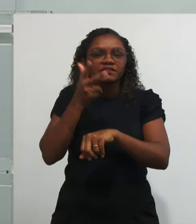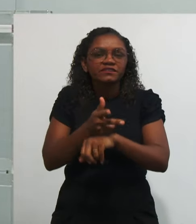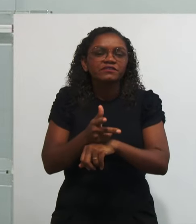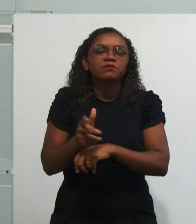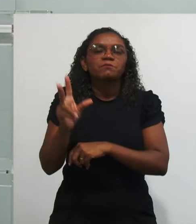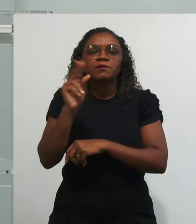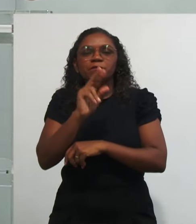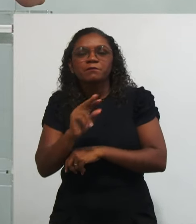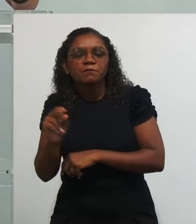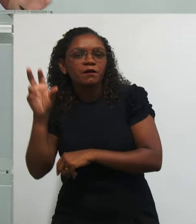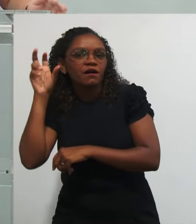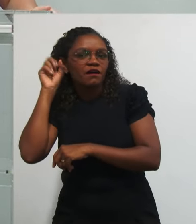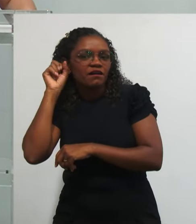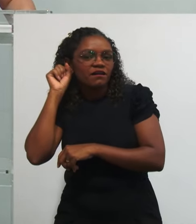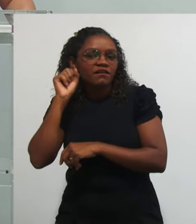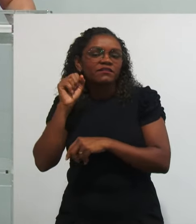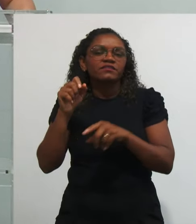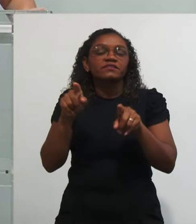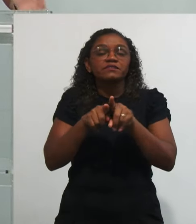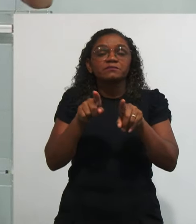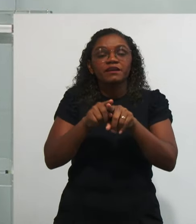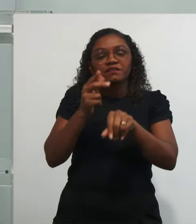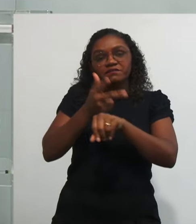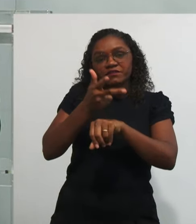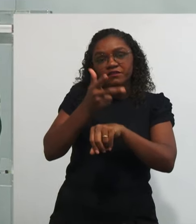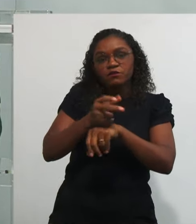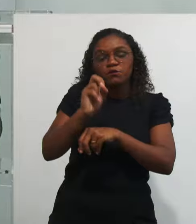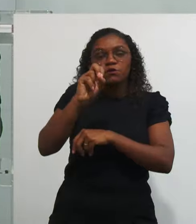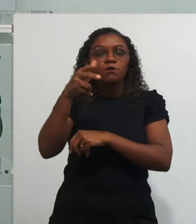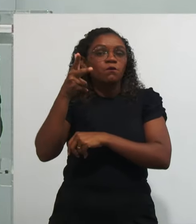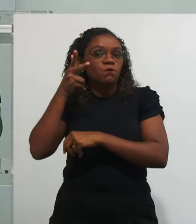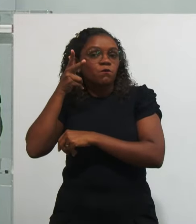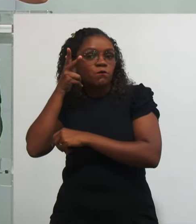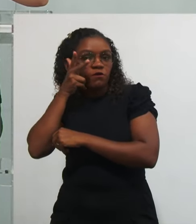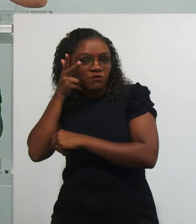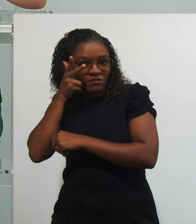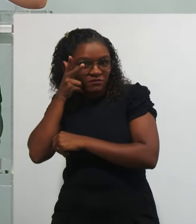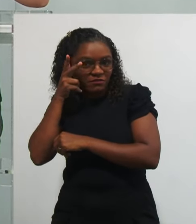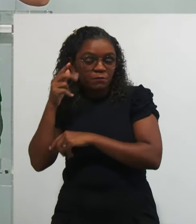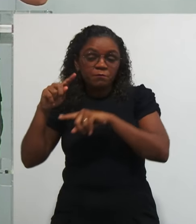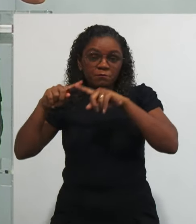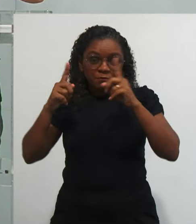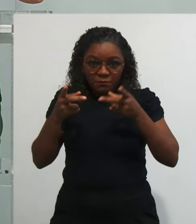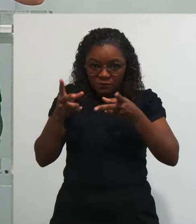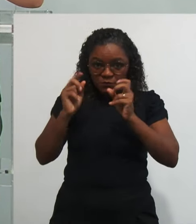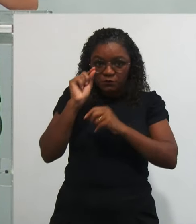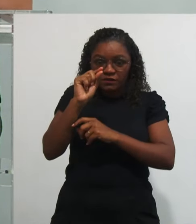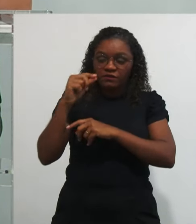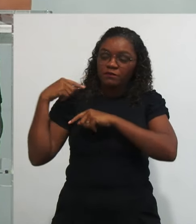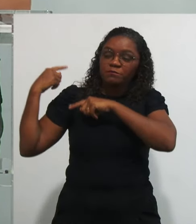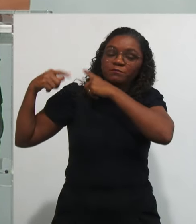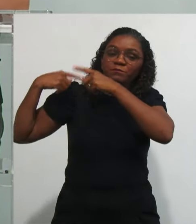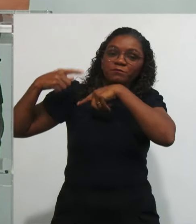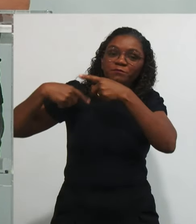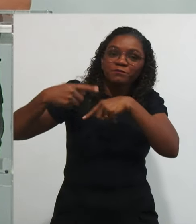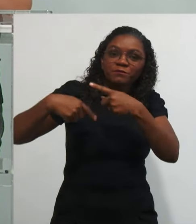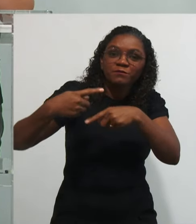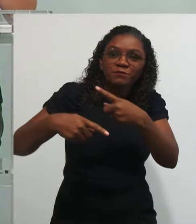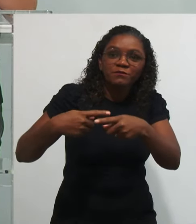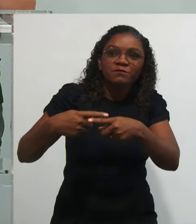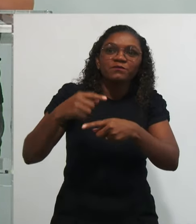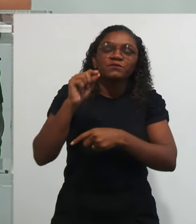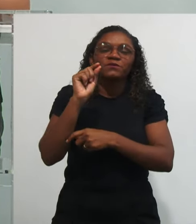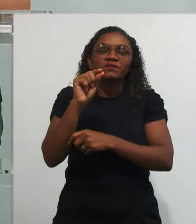programas gravados ou programas ao vivo mas perceba que ao longo do tempo esse produto ele evoluiu ele